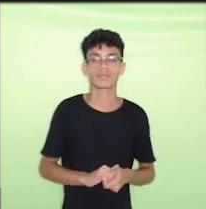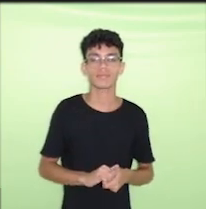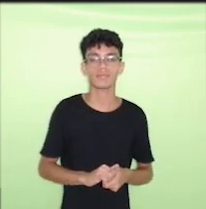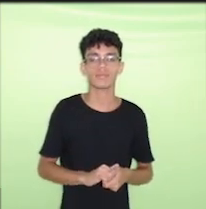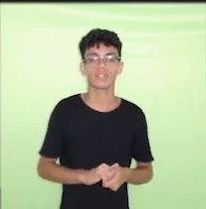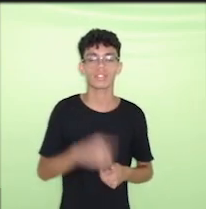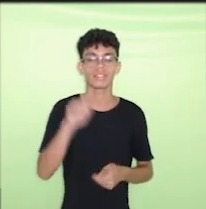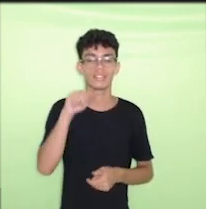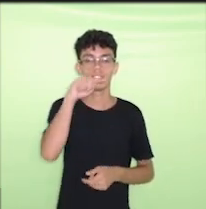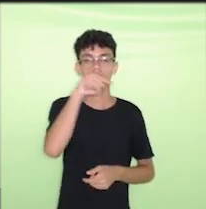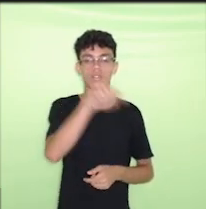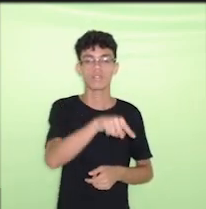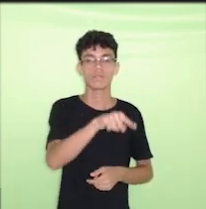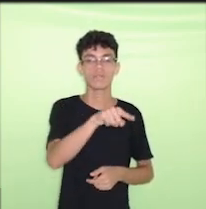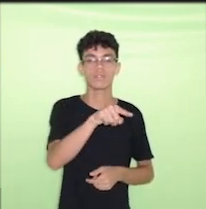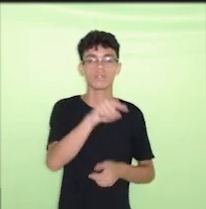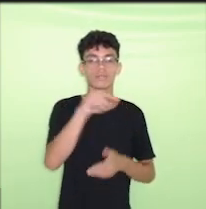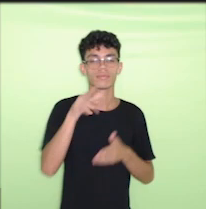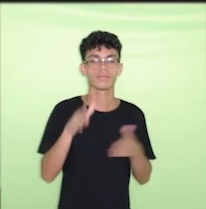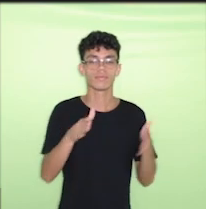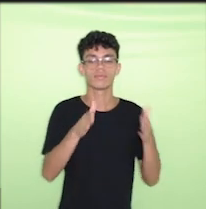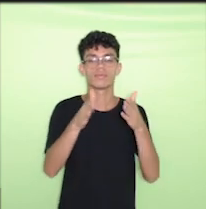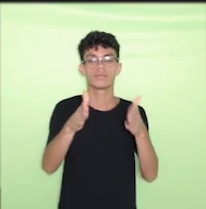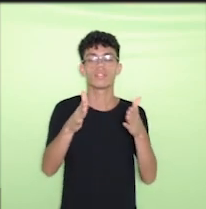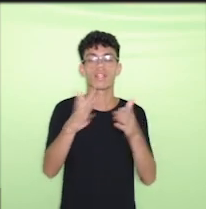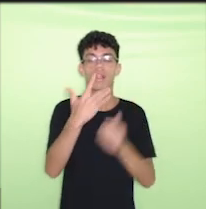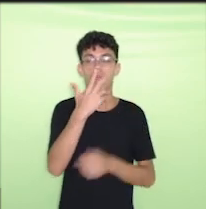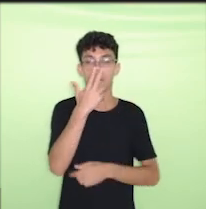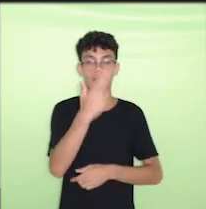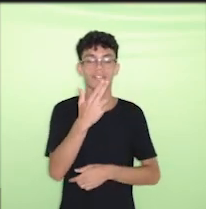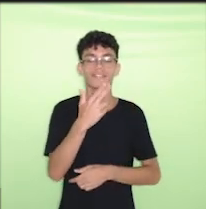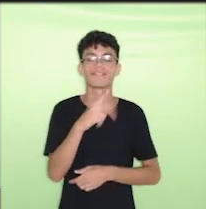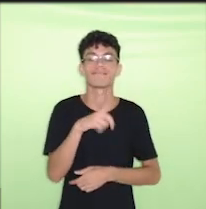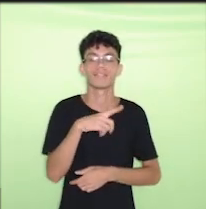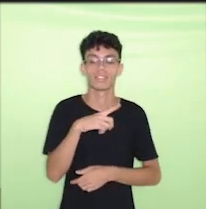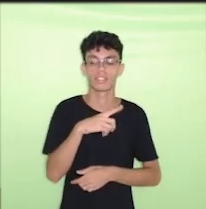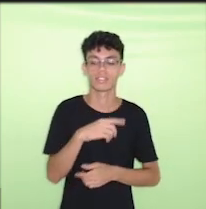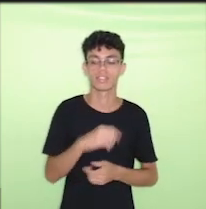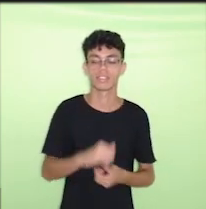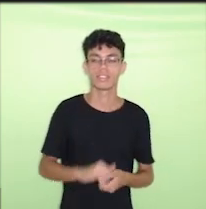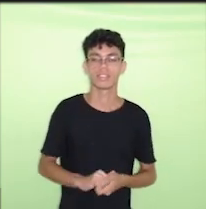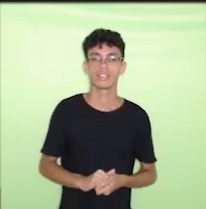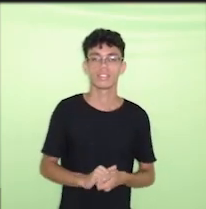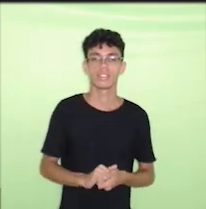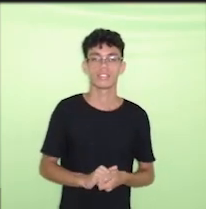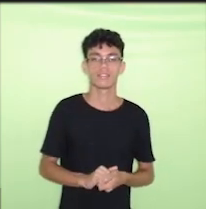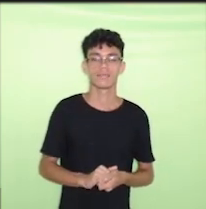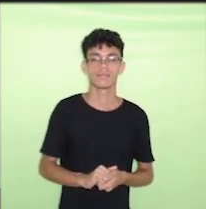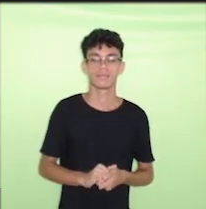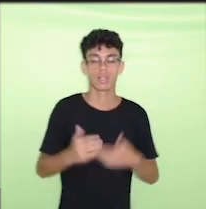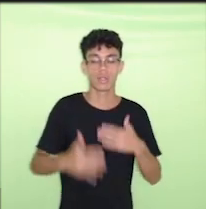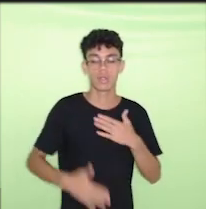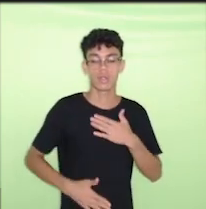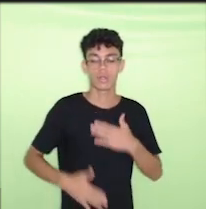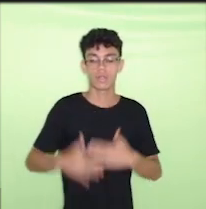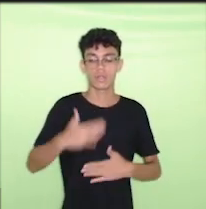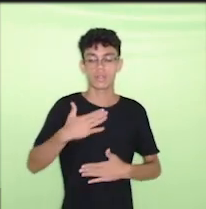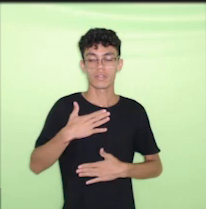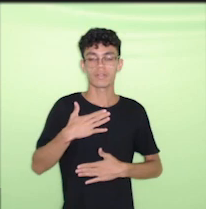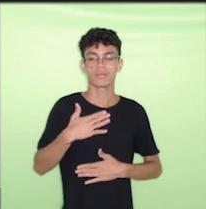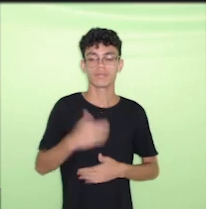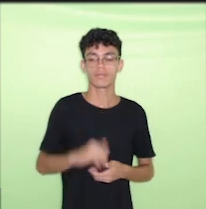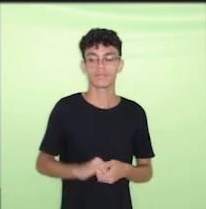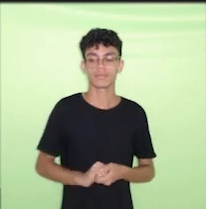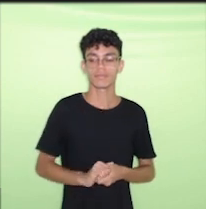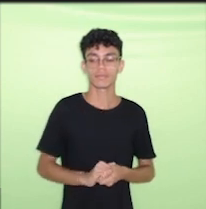eles apontam para diversos caminhos que eu acho que eles são muito performativos e muito do corpo mesmo, da carne,